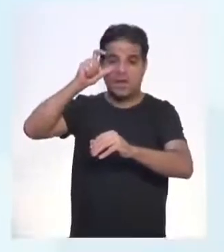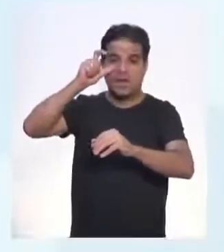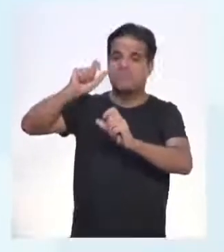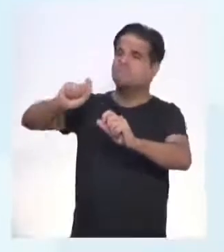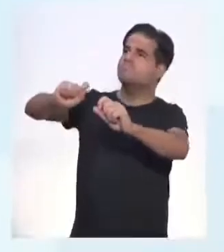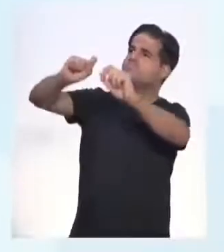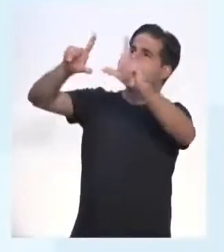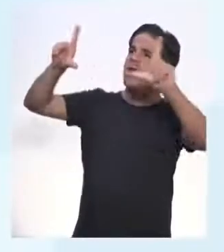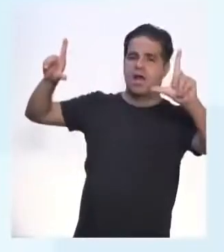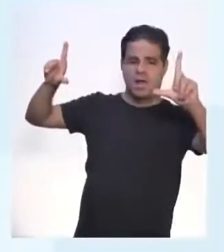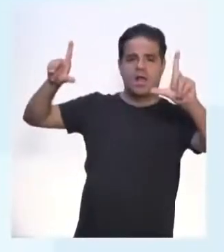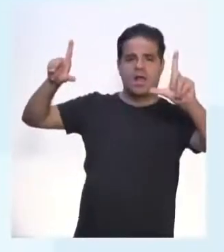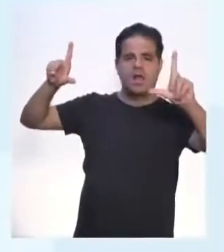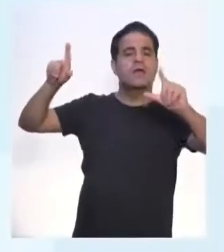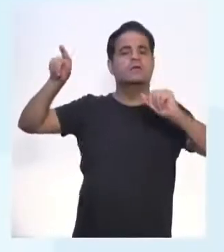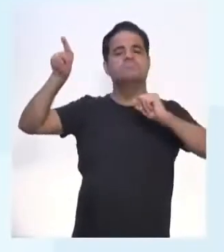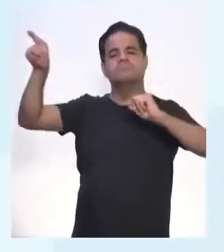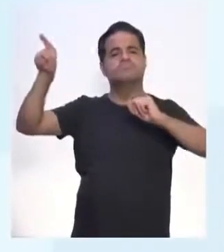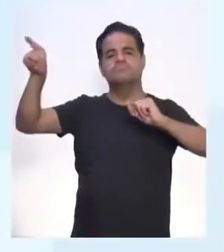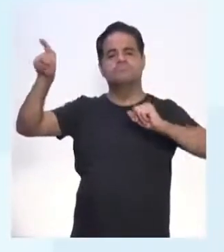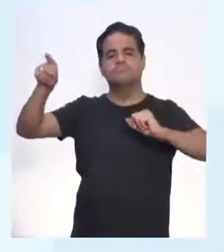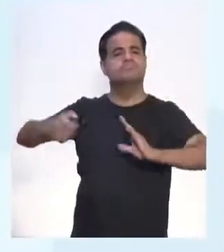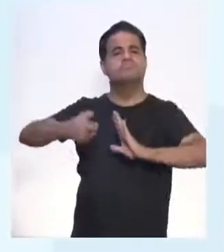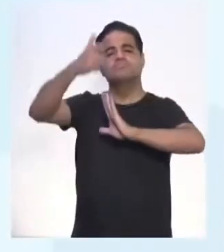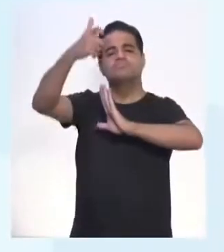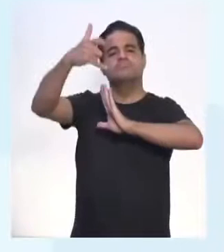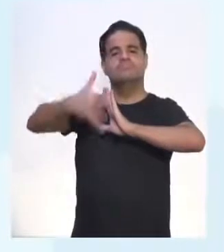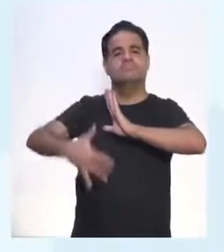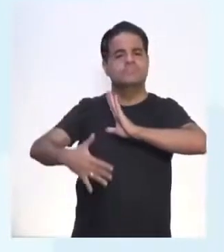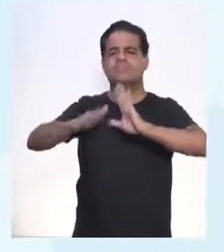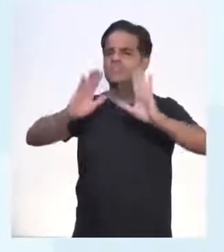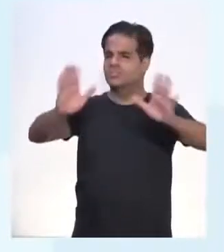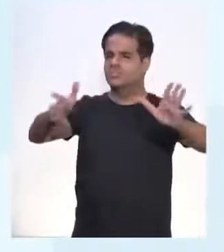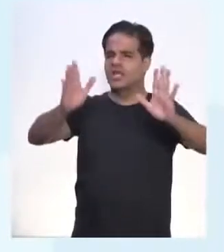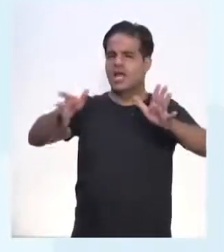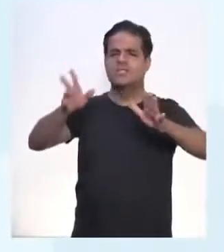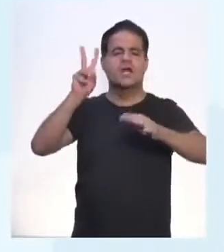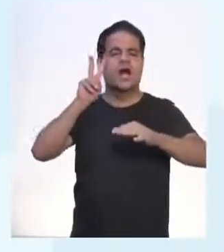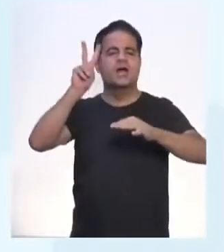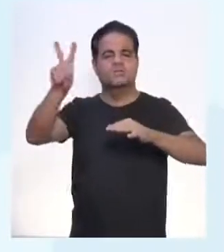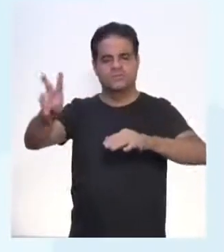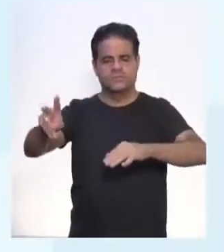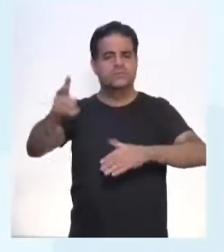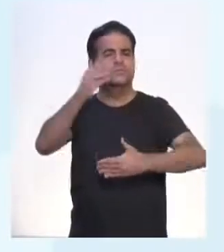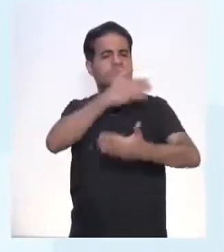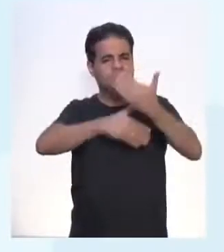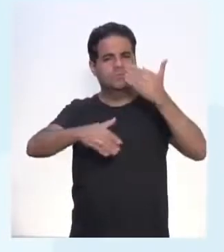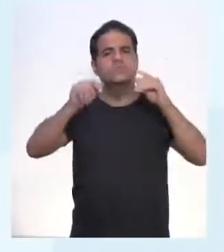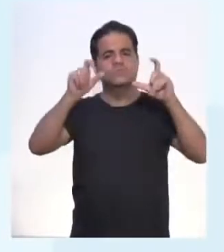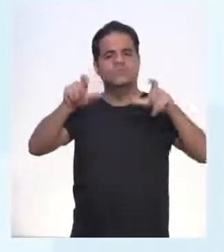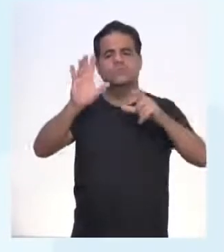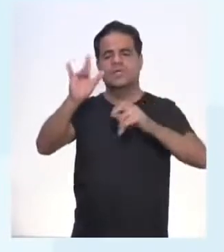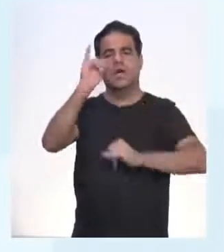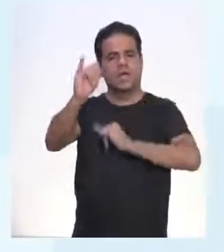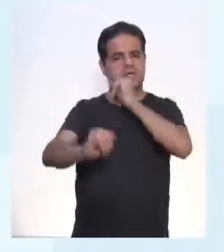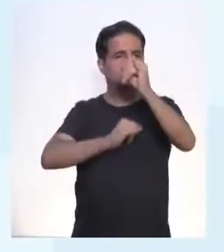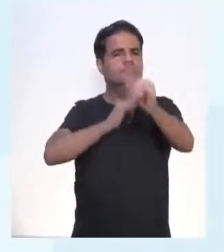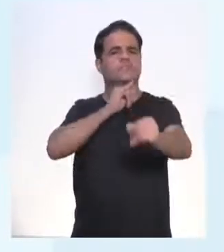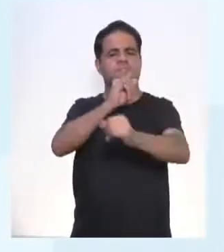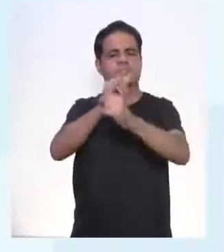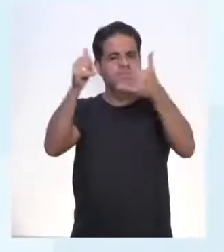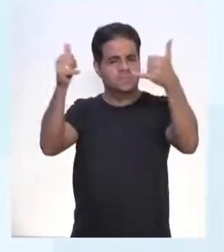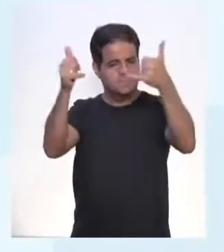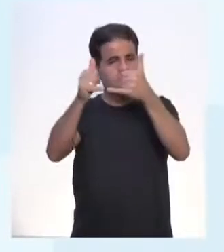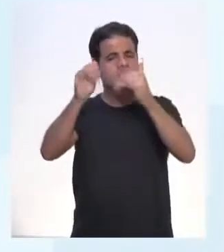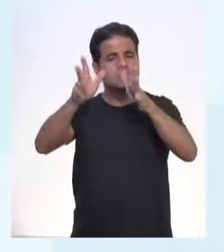imagem. E essa imagem talvez vocês já tenham visto em algum lugar na internet. Deem